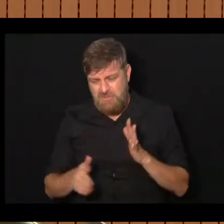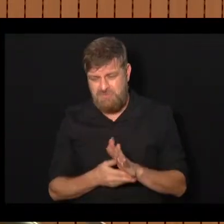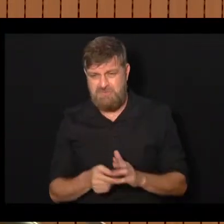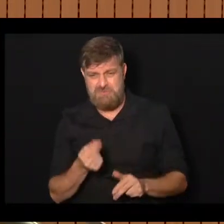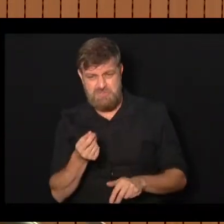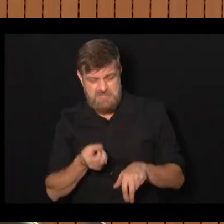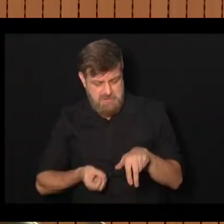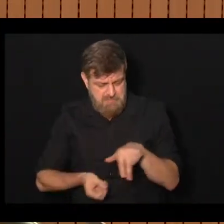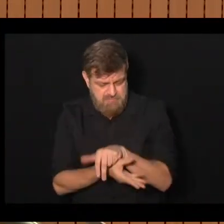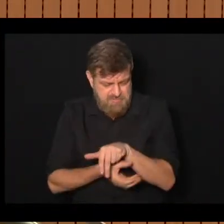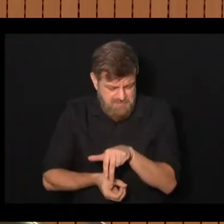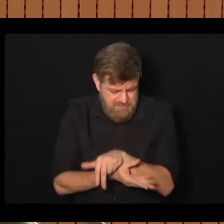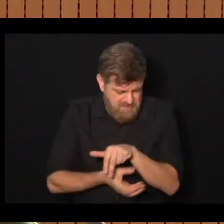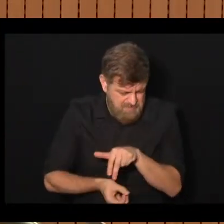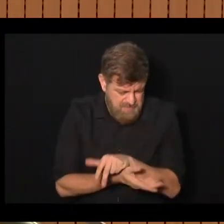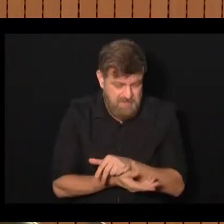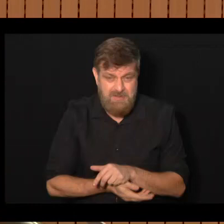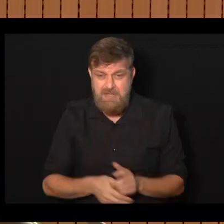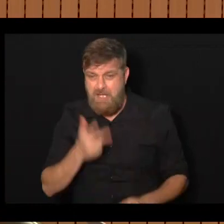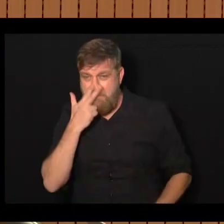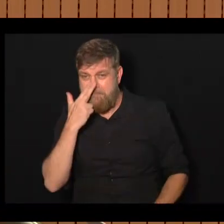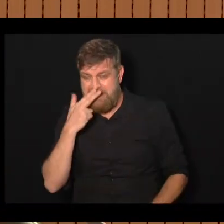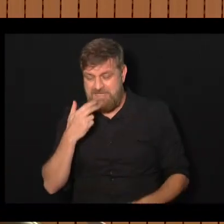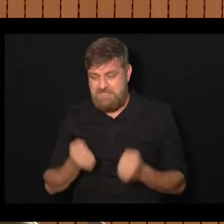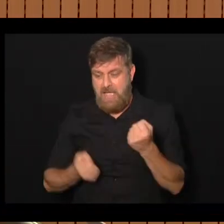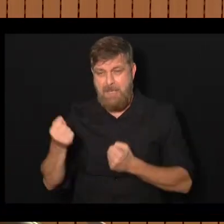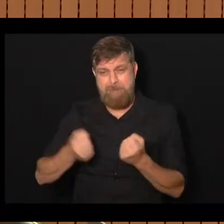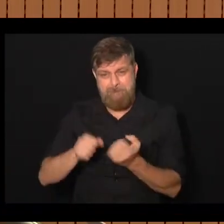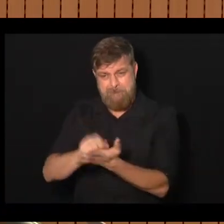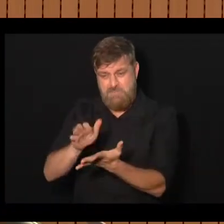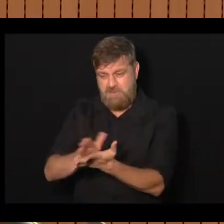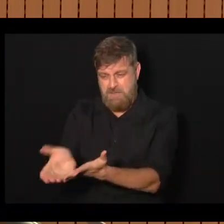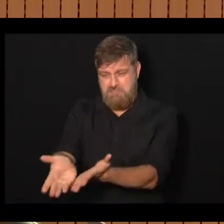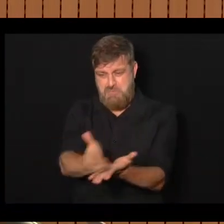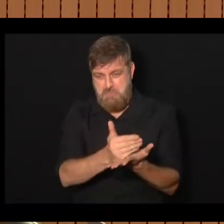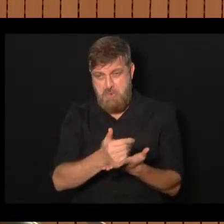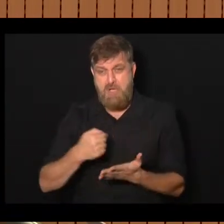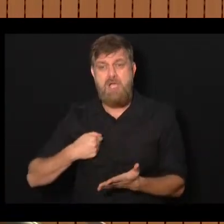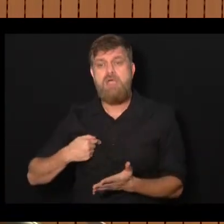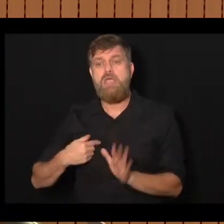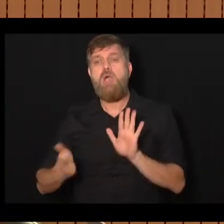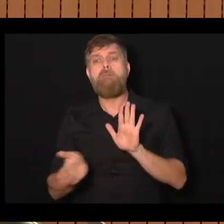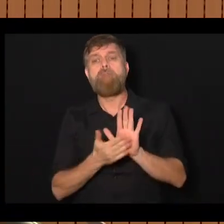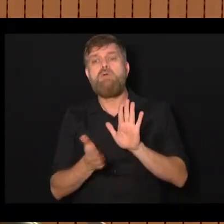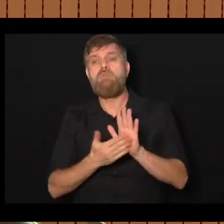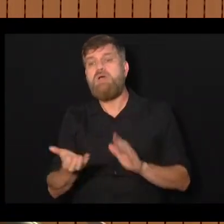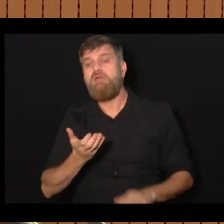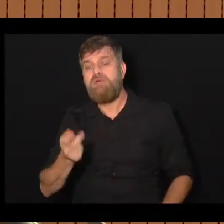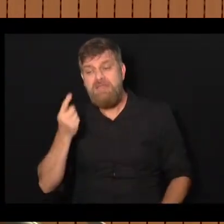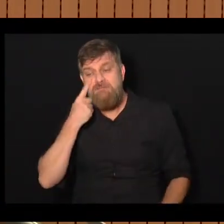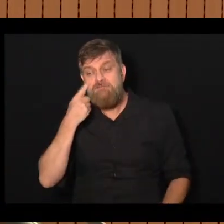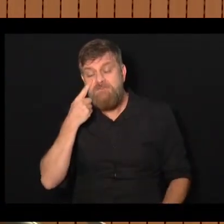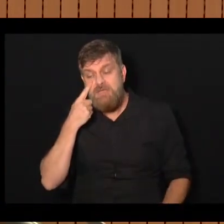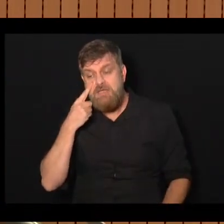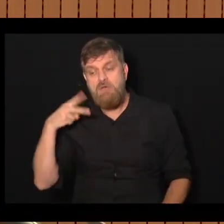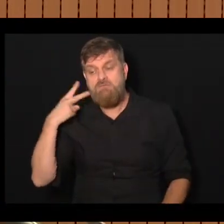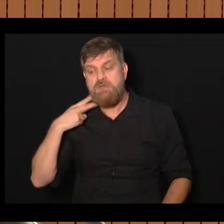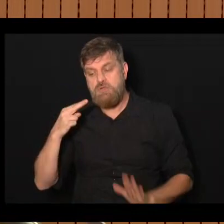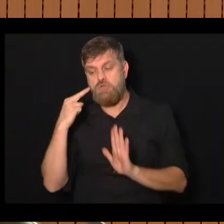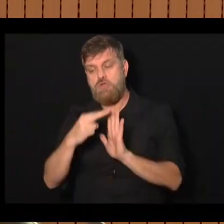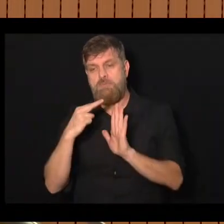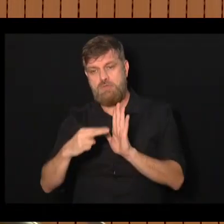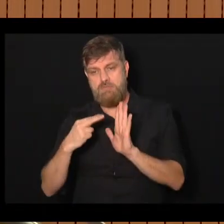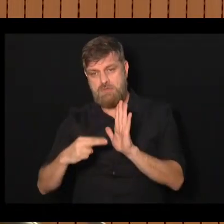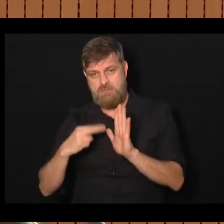todo o desmando, toda a indústria da multa de Campinas, nós propusemos essa CPI e gostaria, mais uma vez, de convidar o